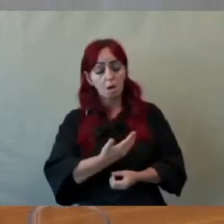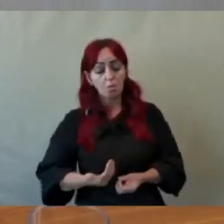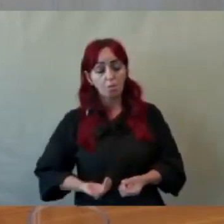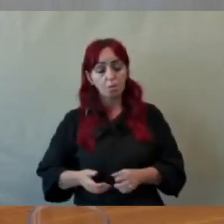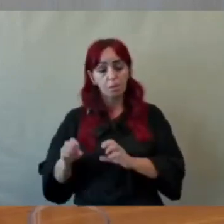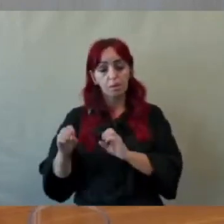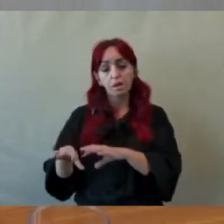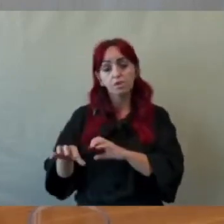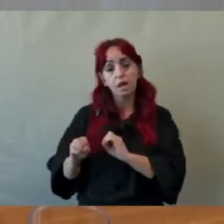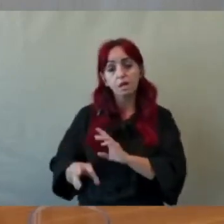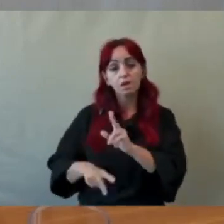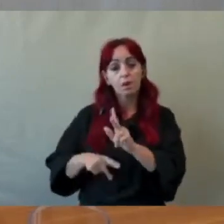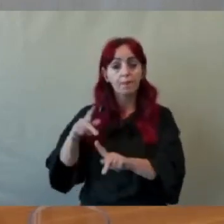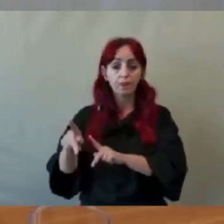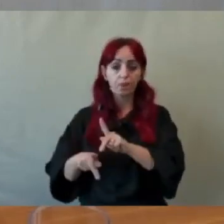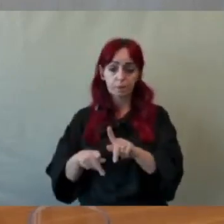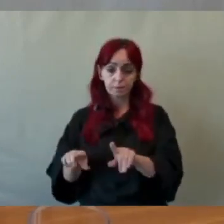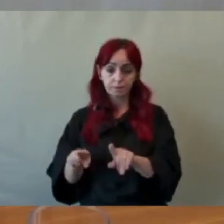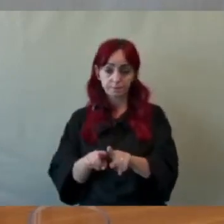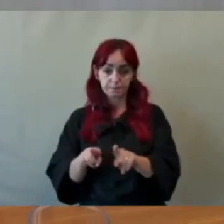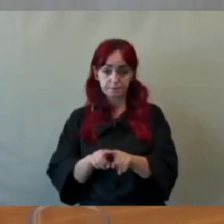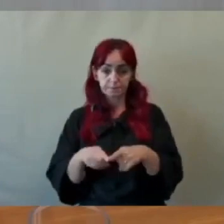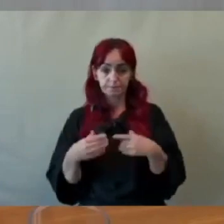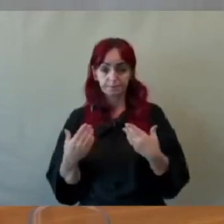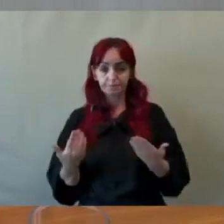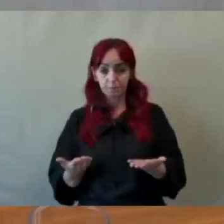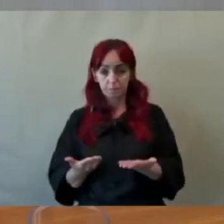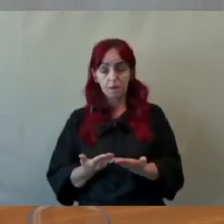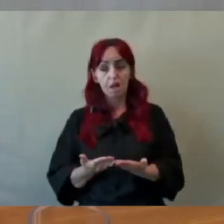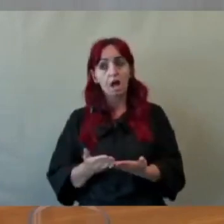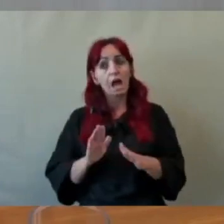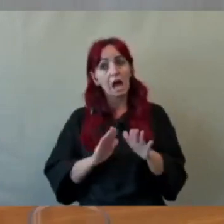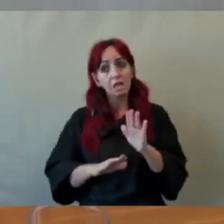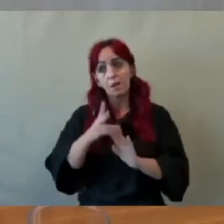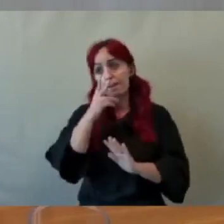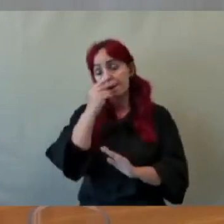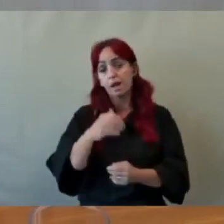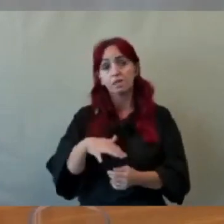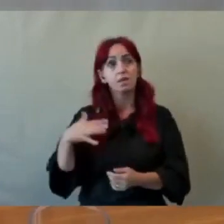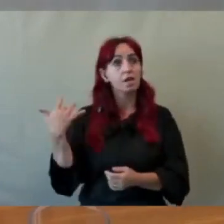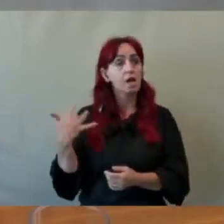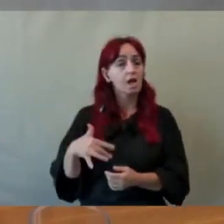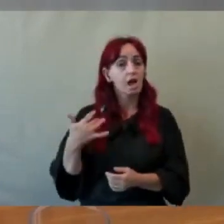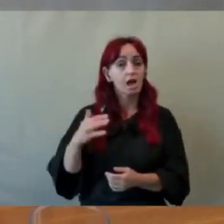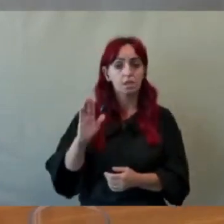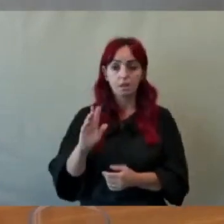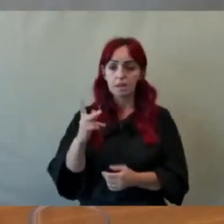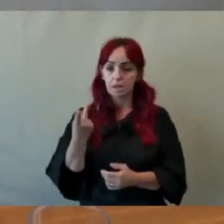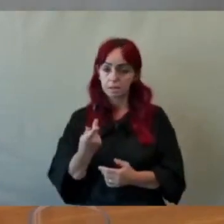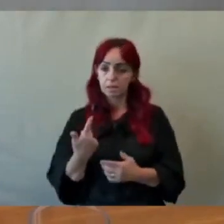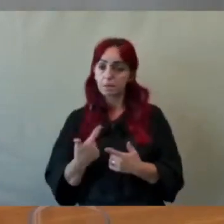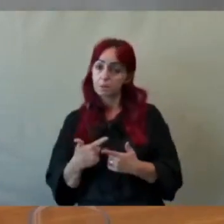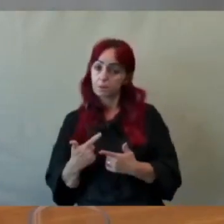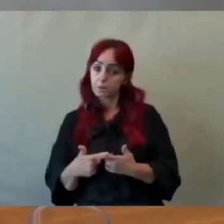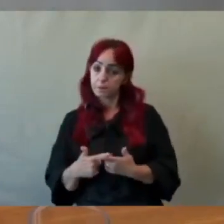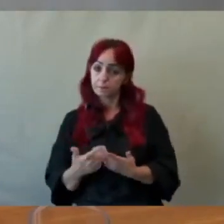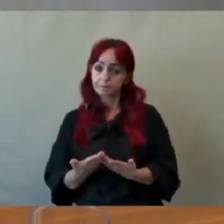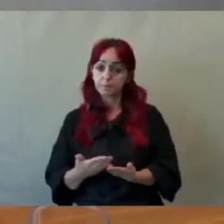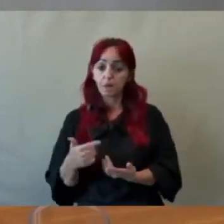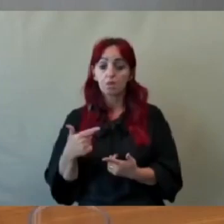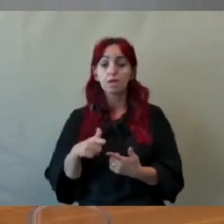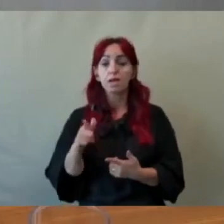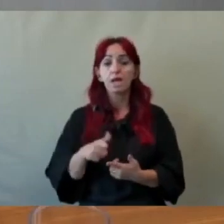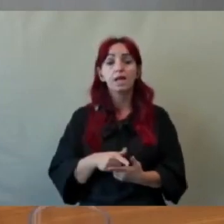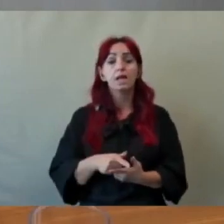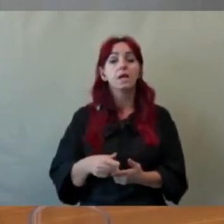educação pública. E isso nos é muito caro em Belo Horizonte. E nos é muito caro porque essa atual